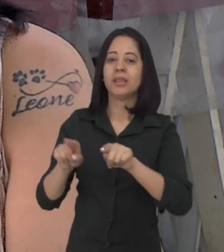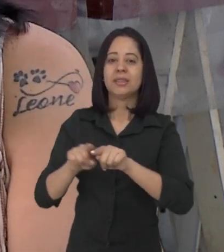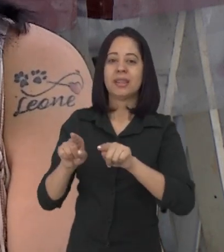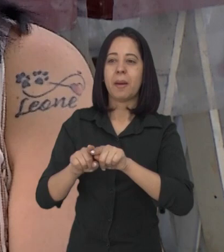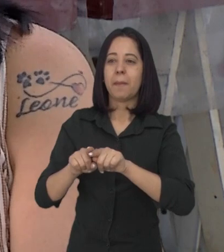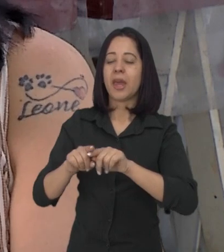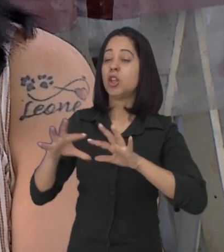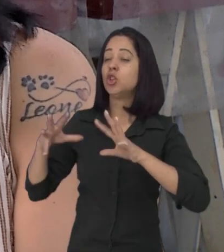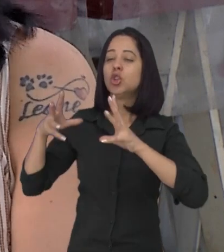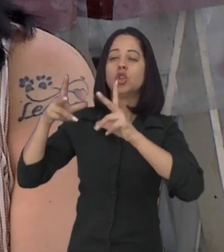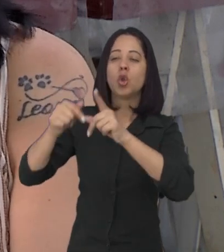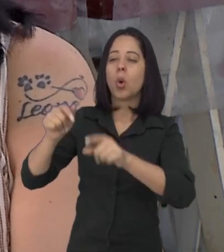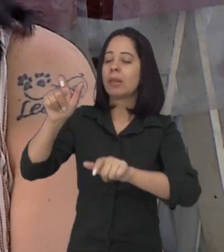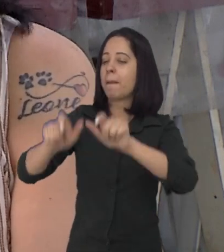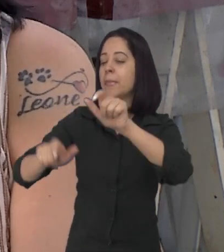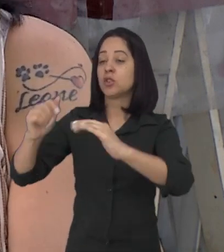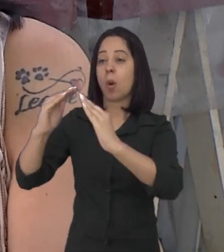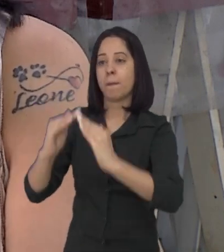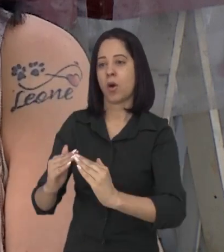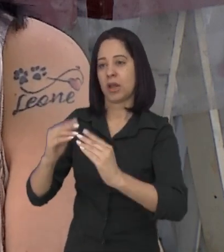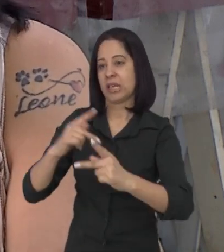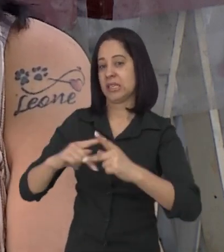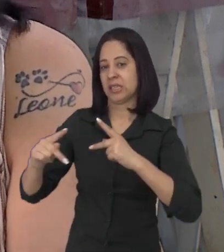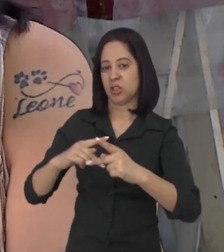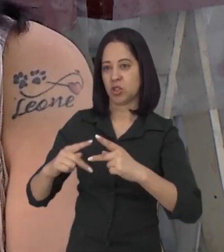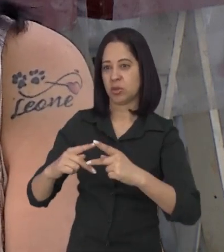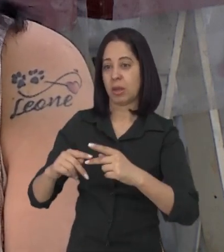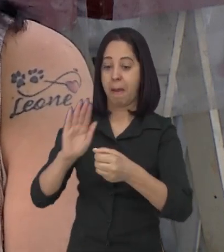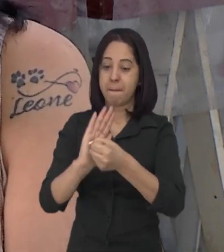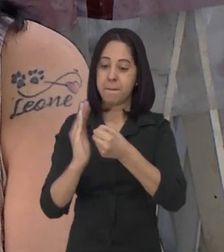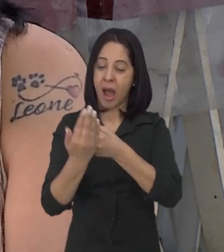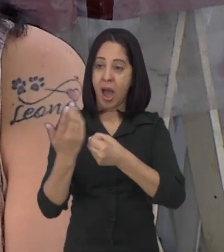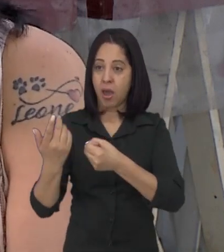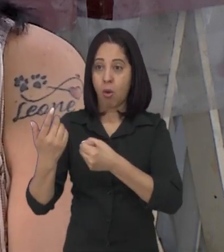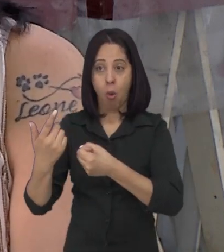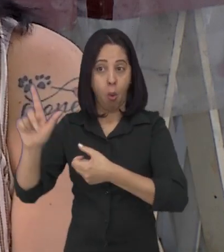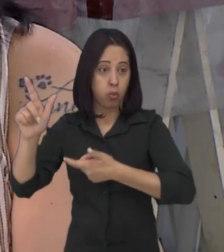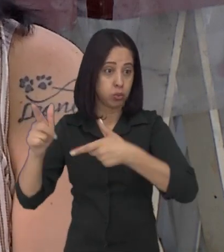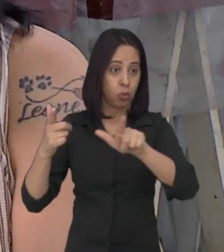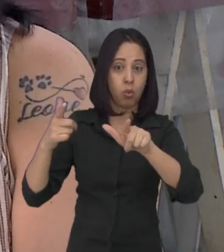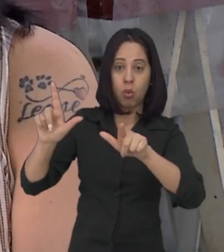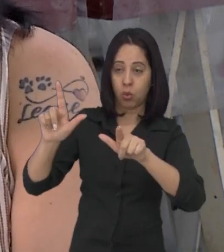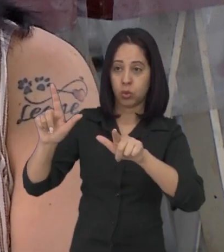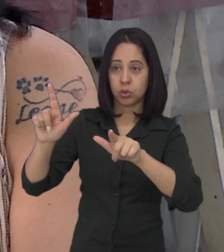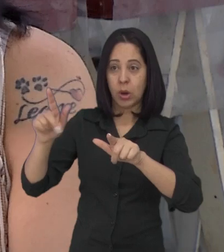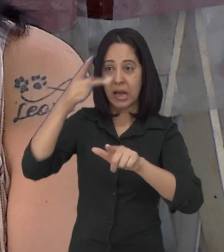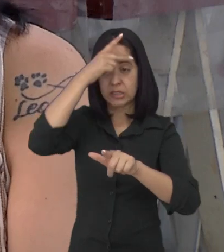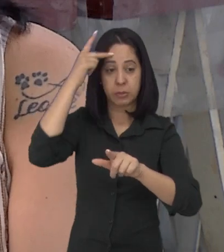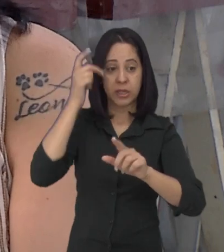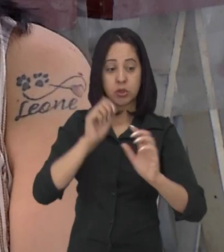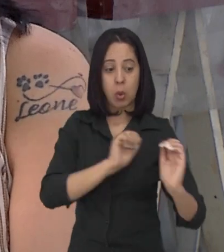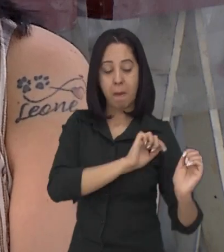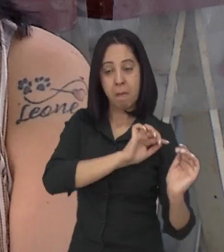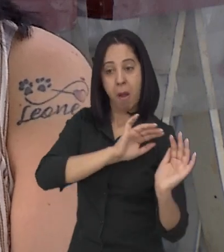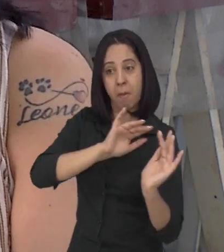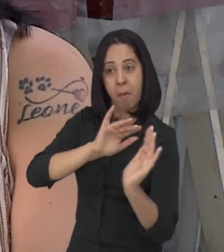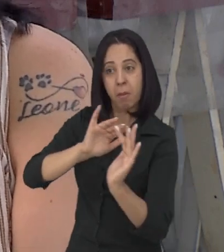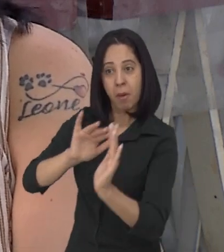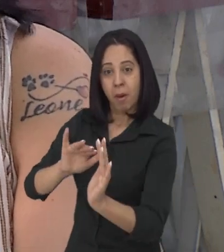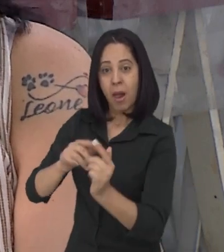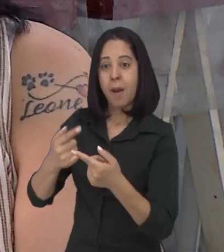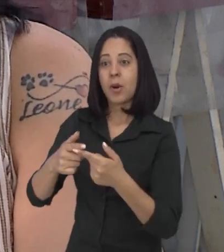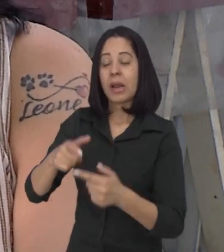de todo o público no geral, inclusive de outros bairros que têm nos procurado e se